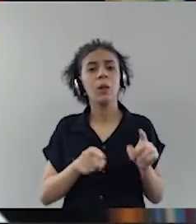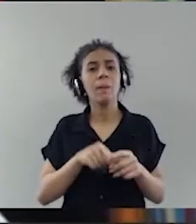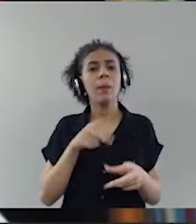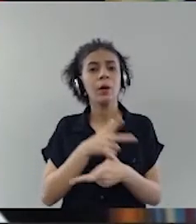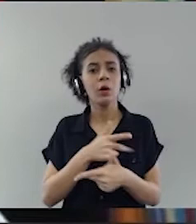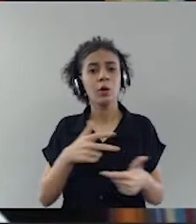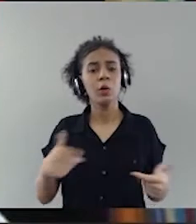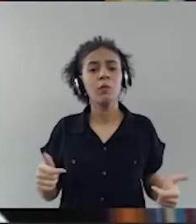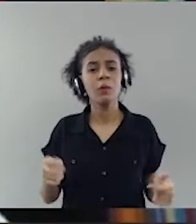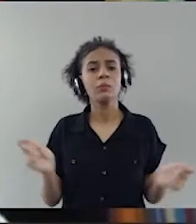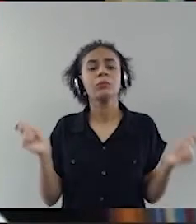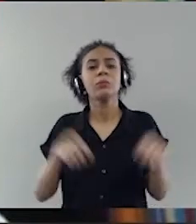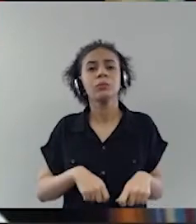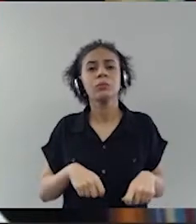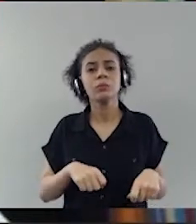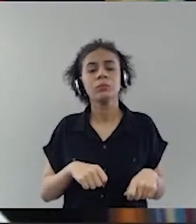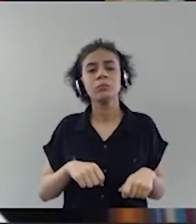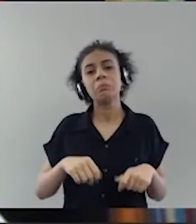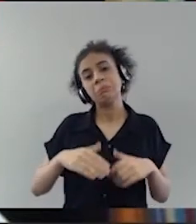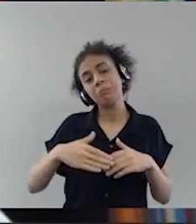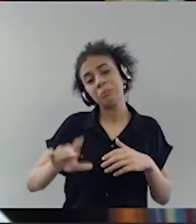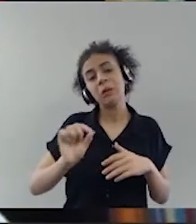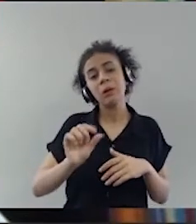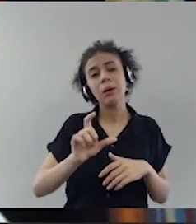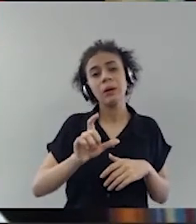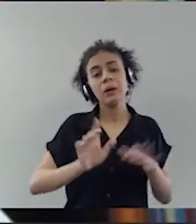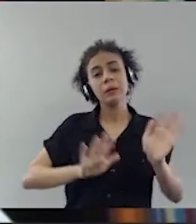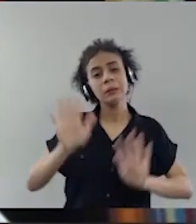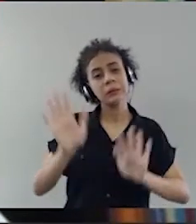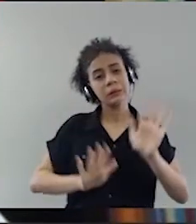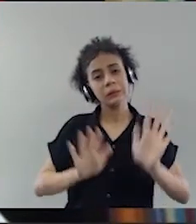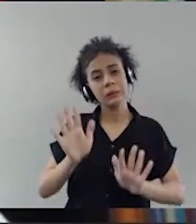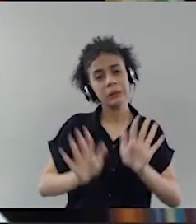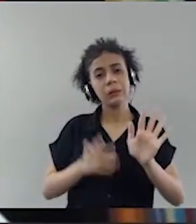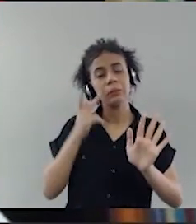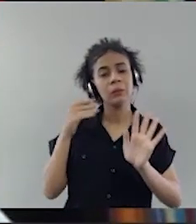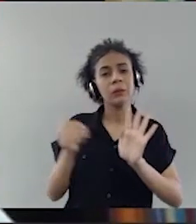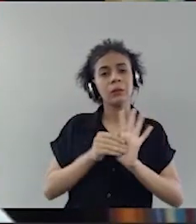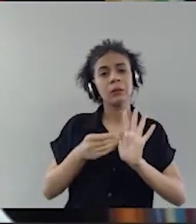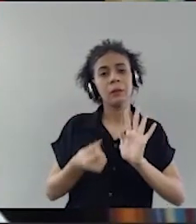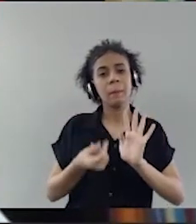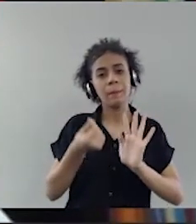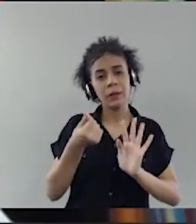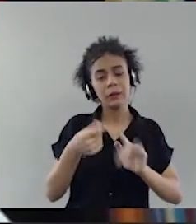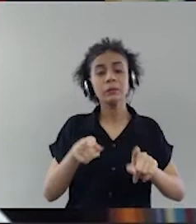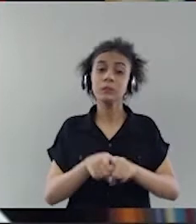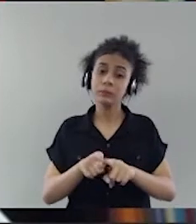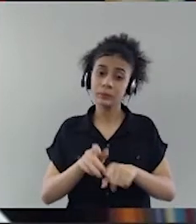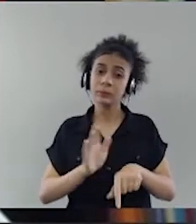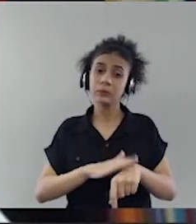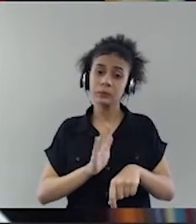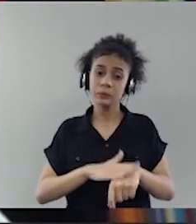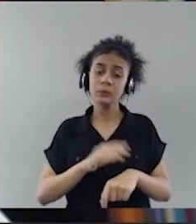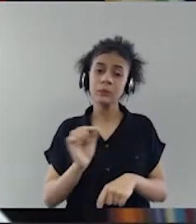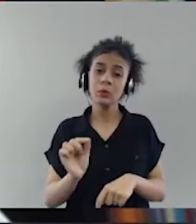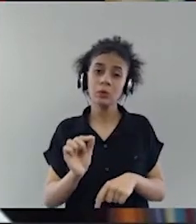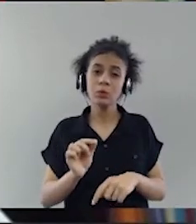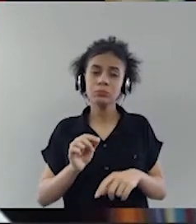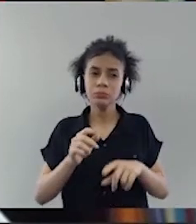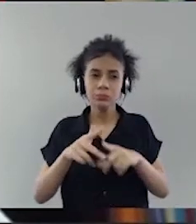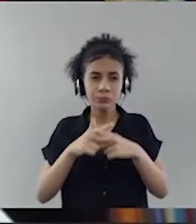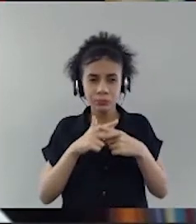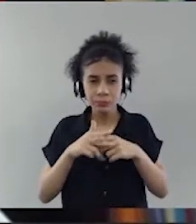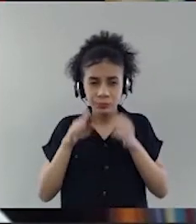novidade a possibilidade também de dispensa de licitação para esse registro de preço, mas que depende de uma